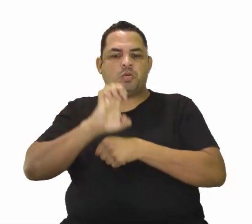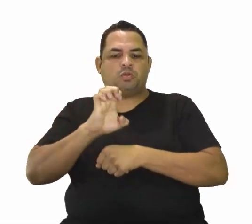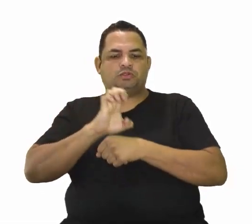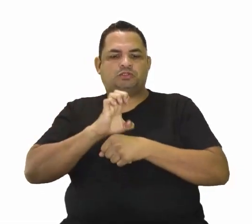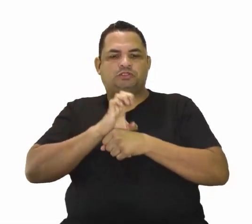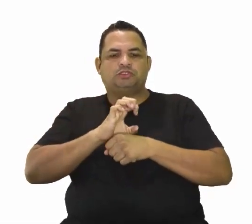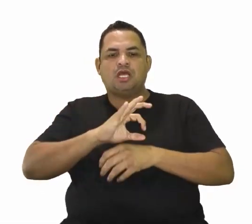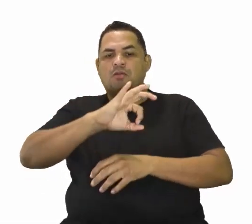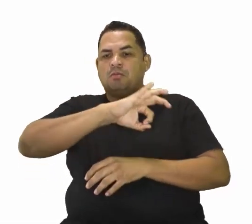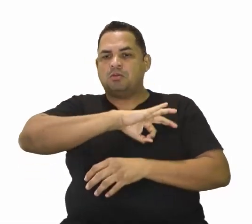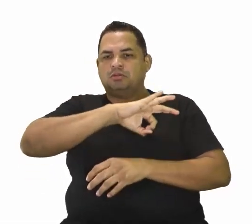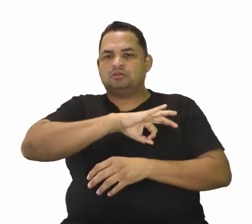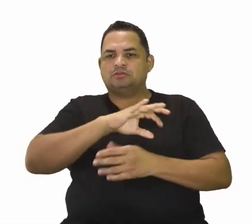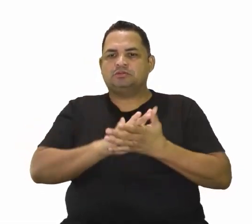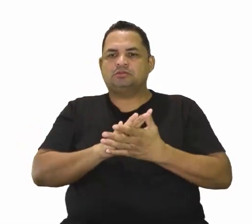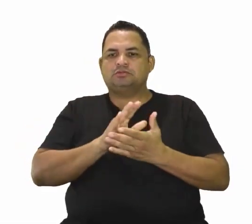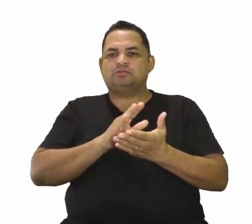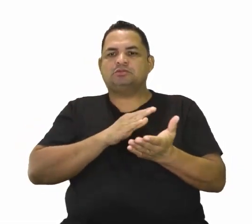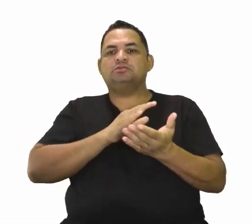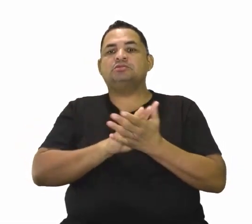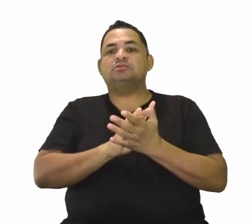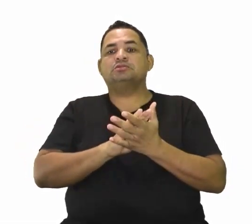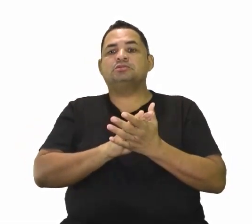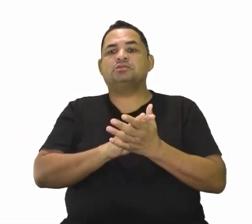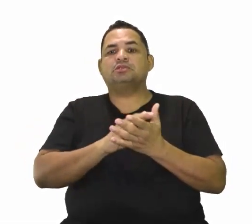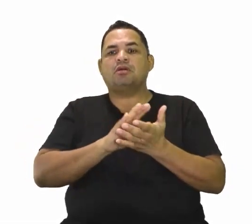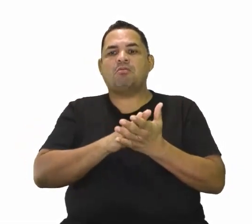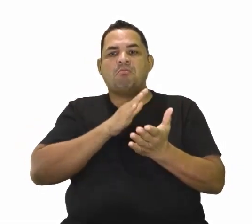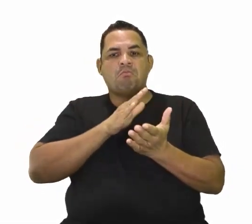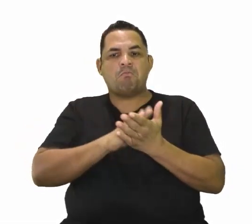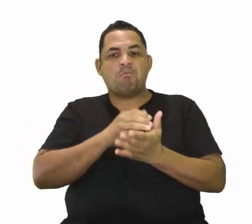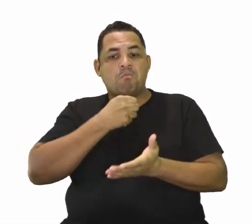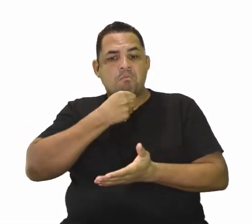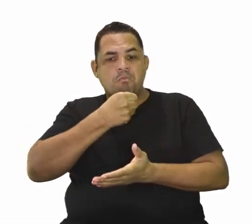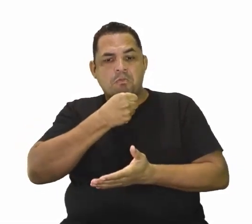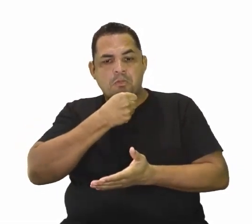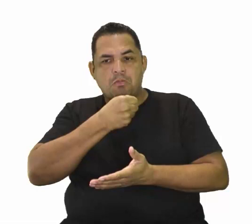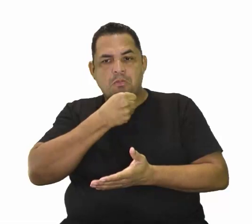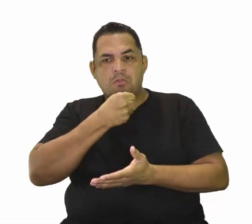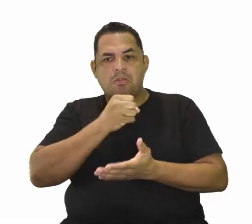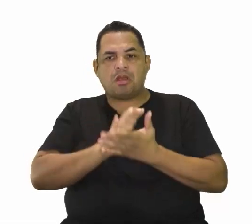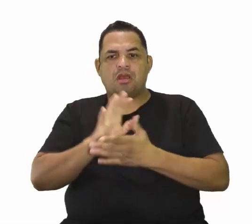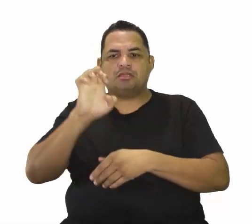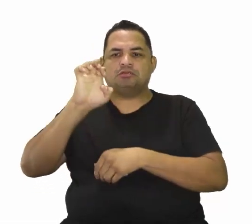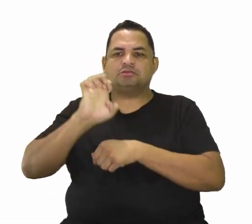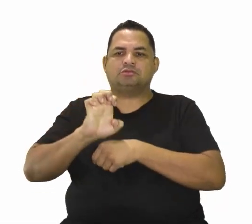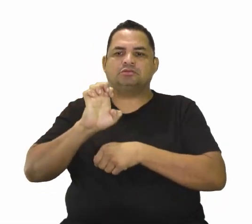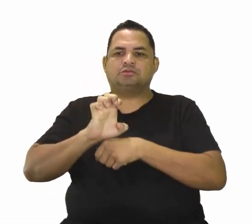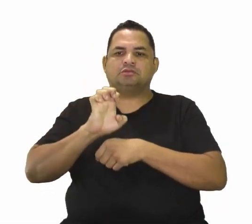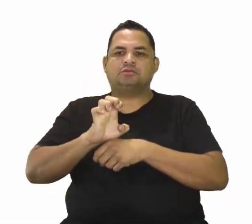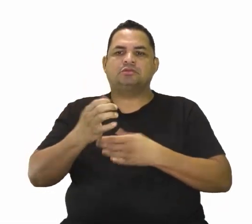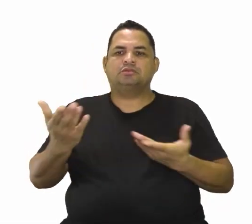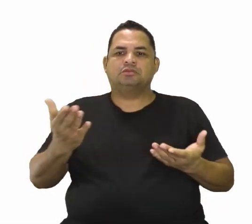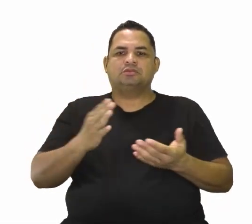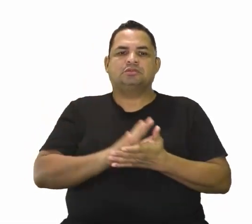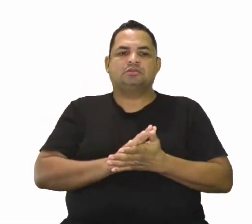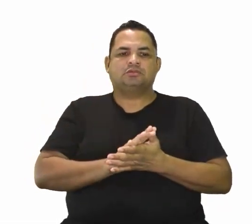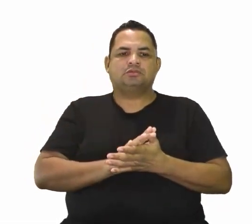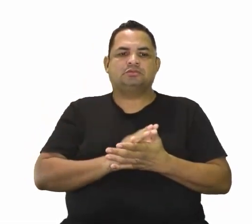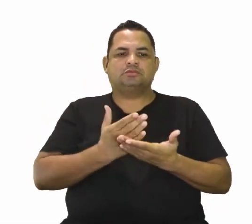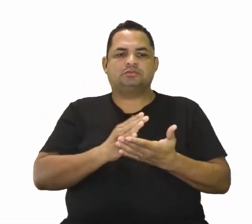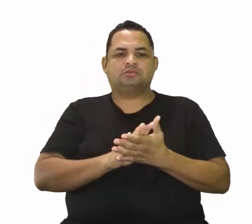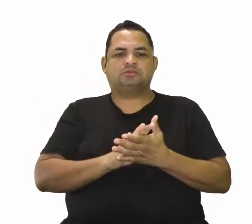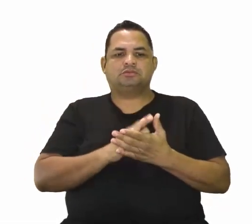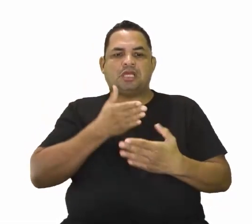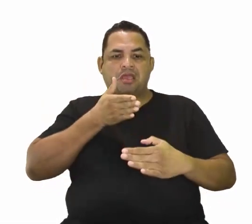Estado policial e a propaganda estatal. Tudo bem? Na sequência, eu continuo. O